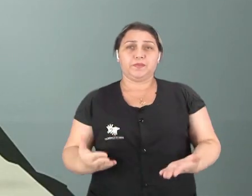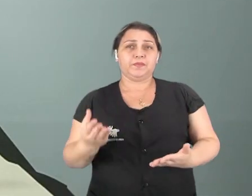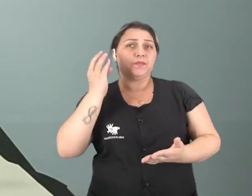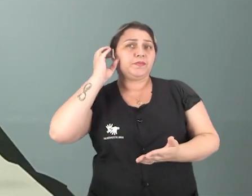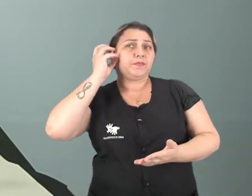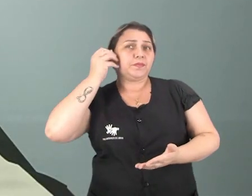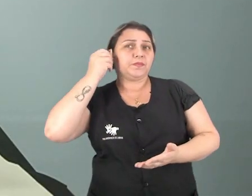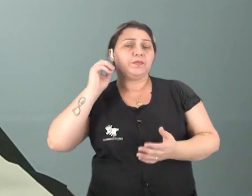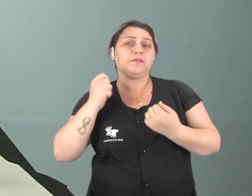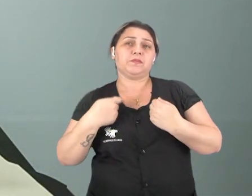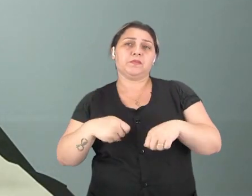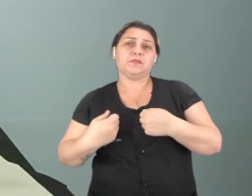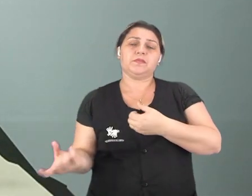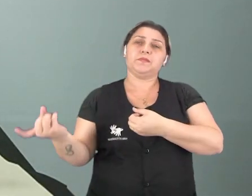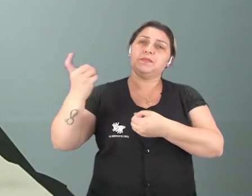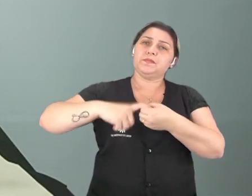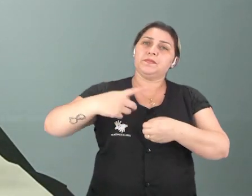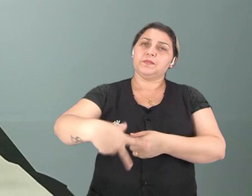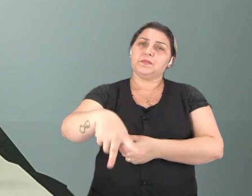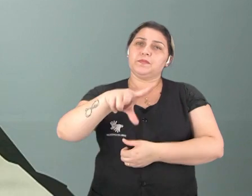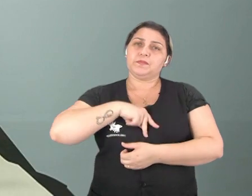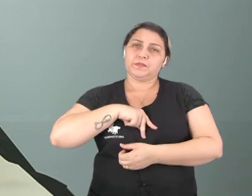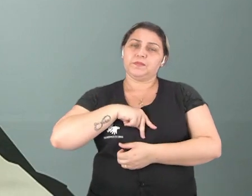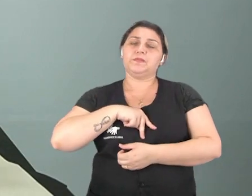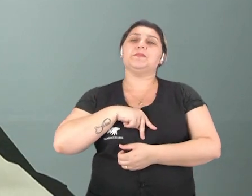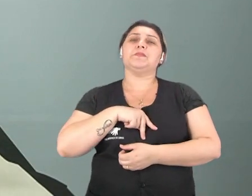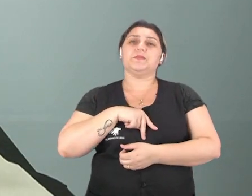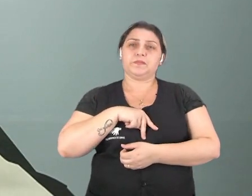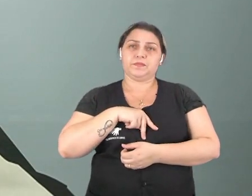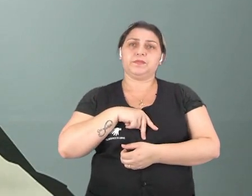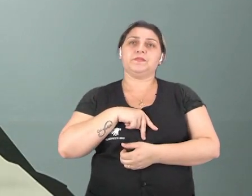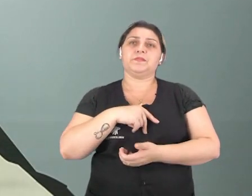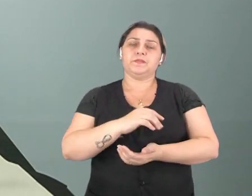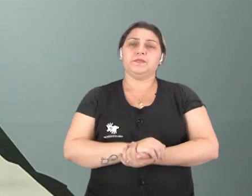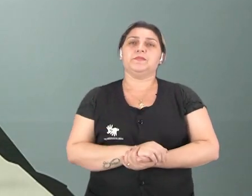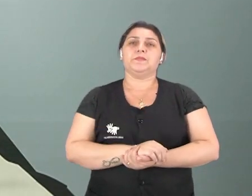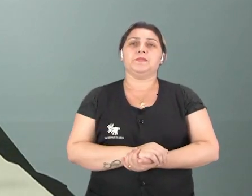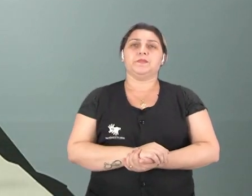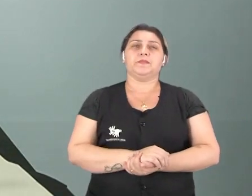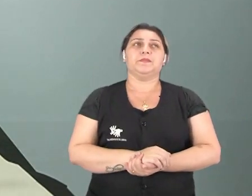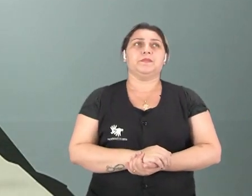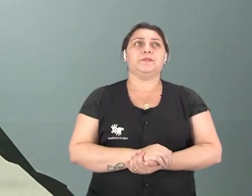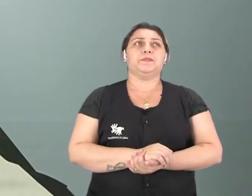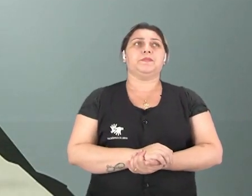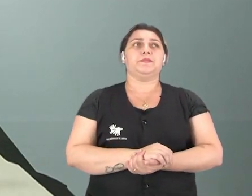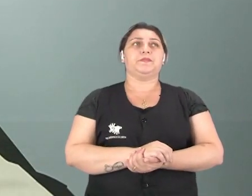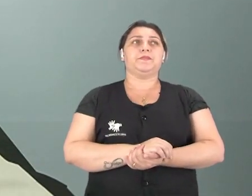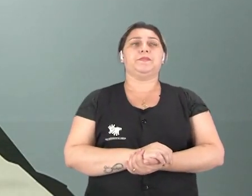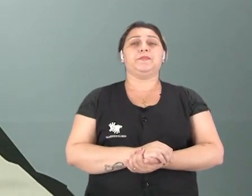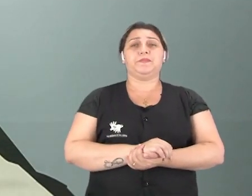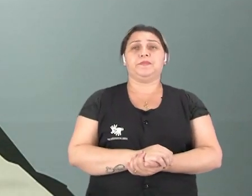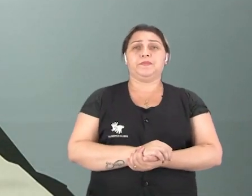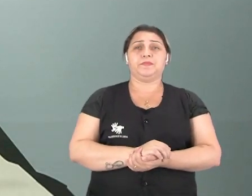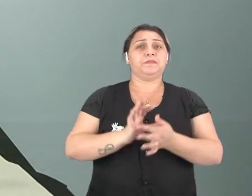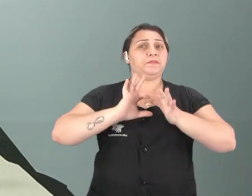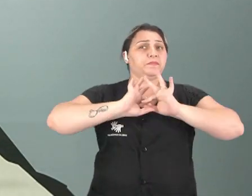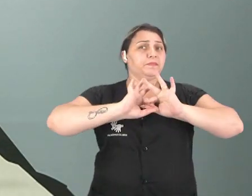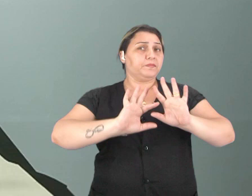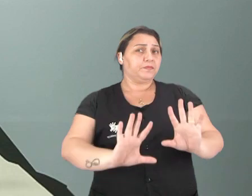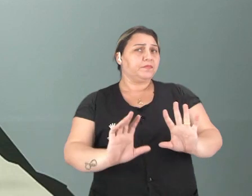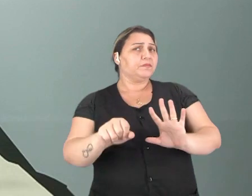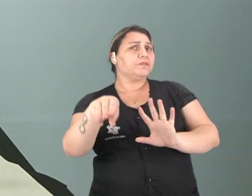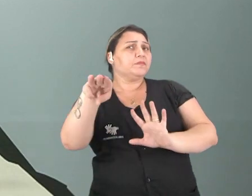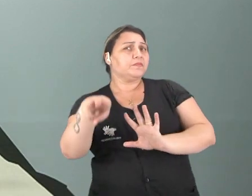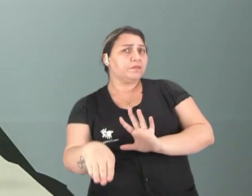Dom João teve que voltar. Né? Ele voltou para Portugal e aqui ele deixou